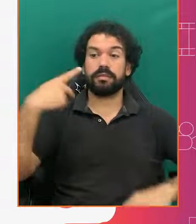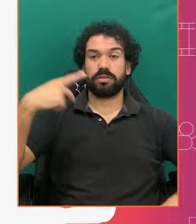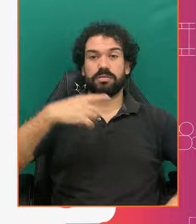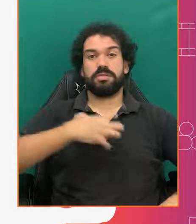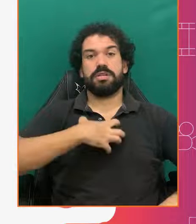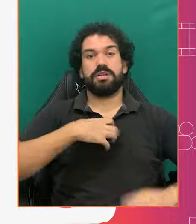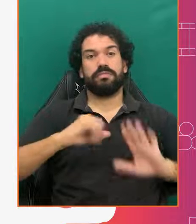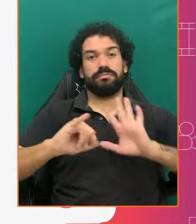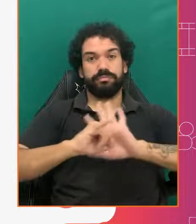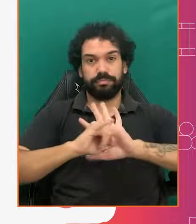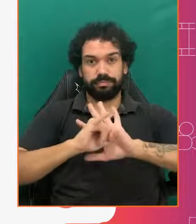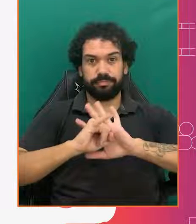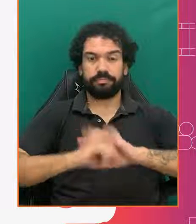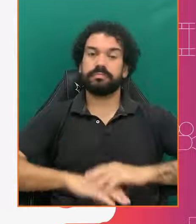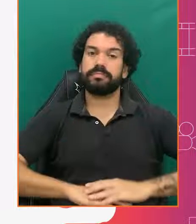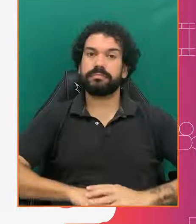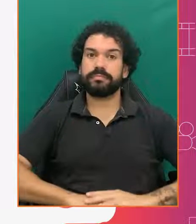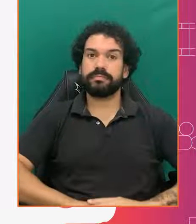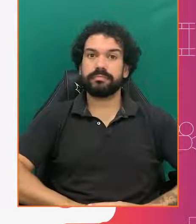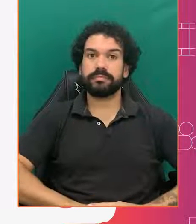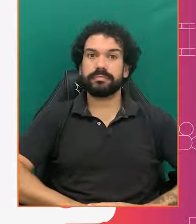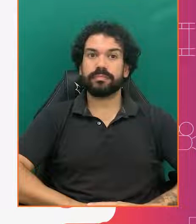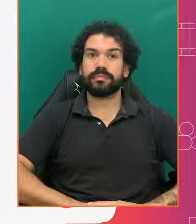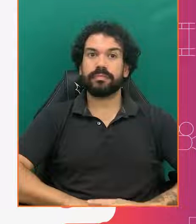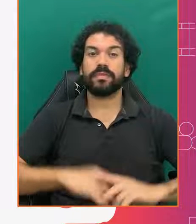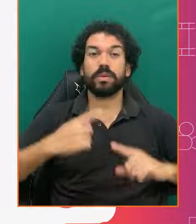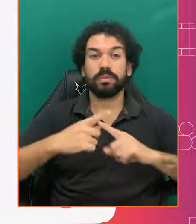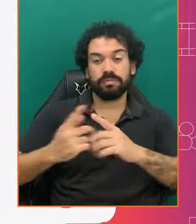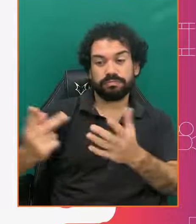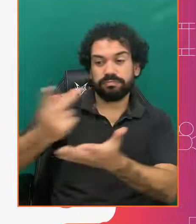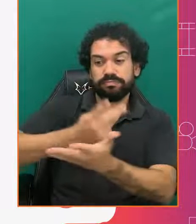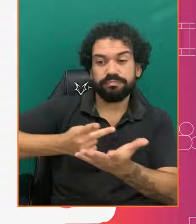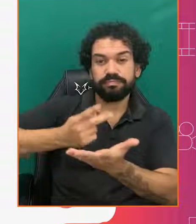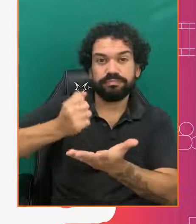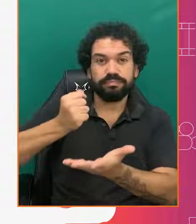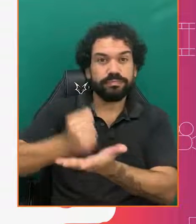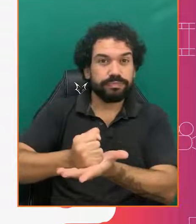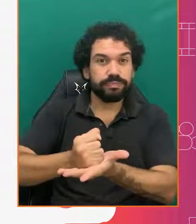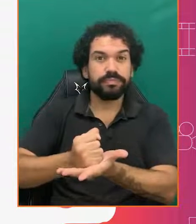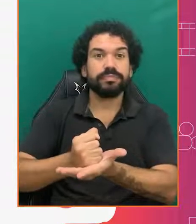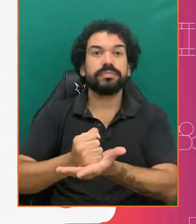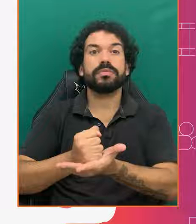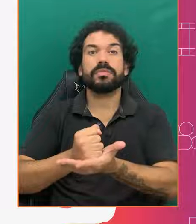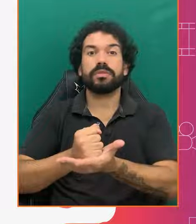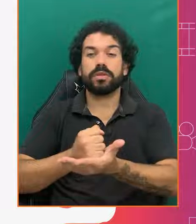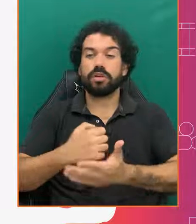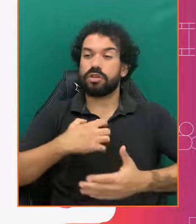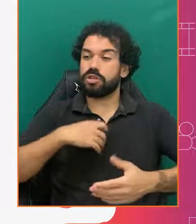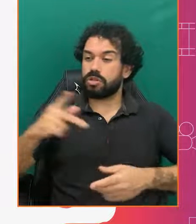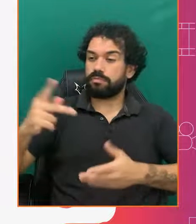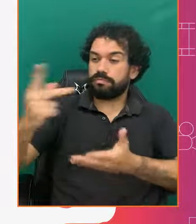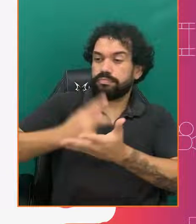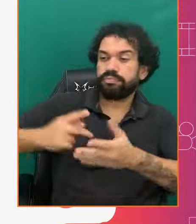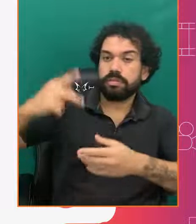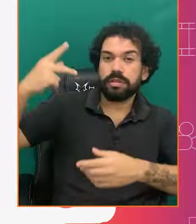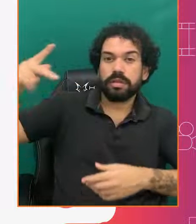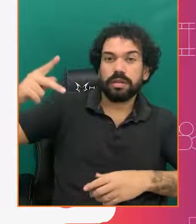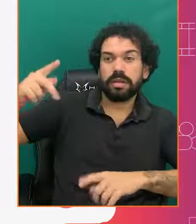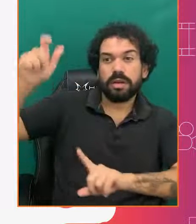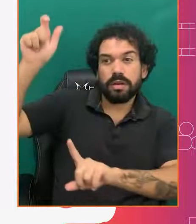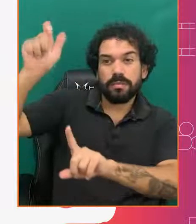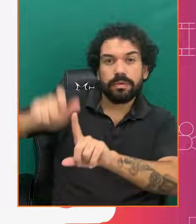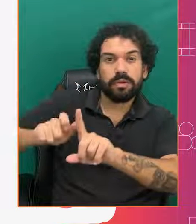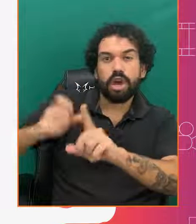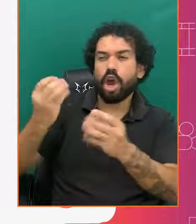sua personalidade. Porque o design, ou seja, os traços físicos